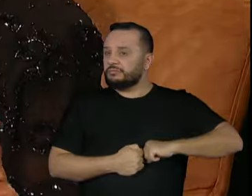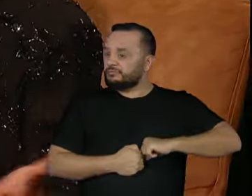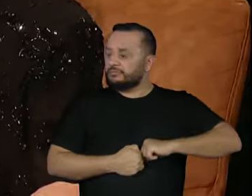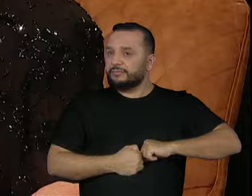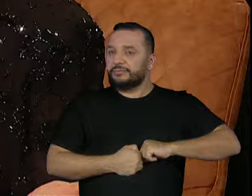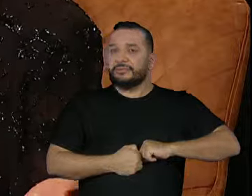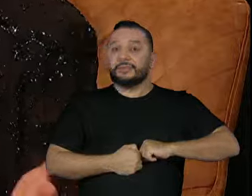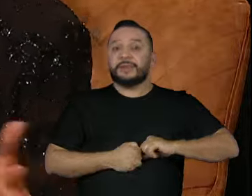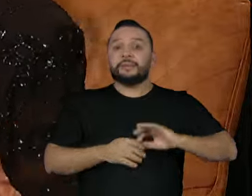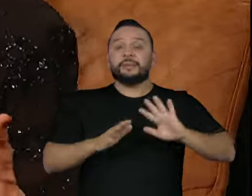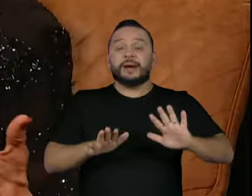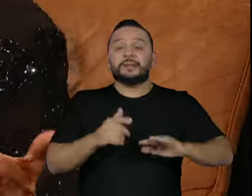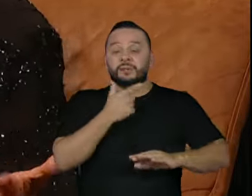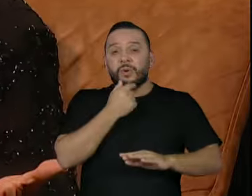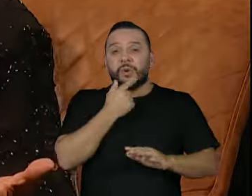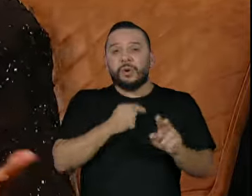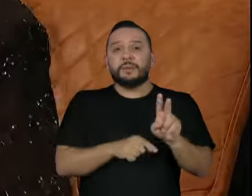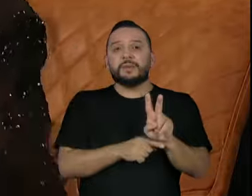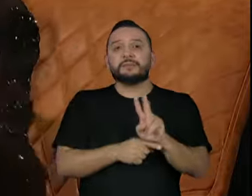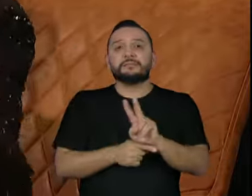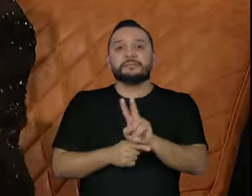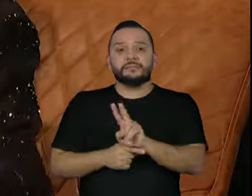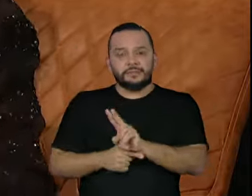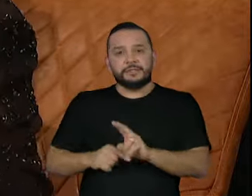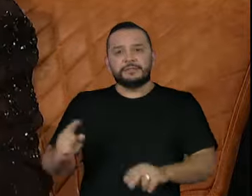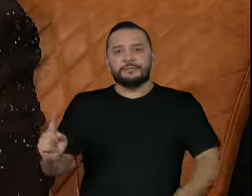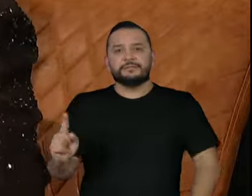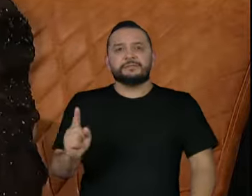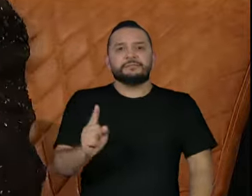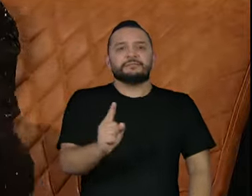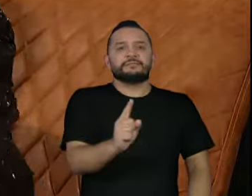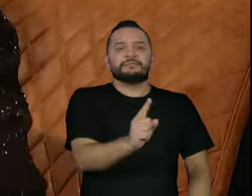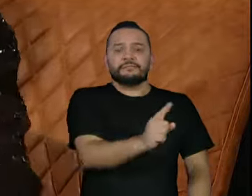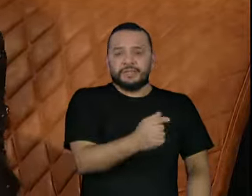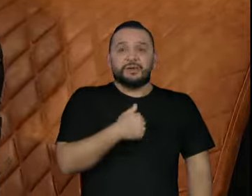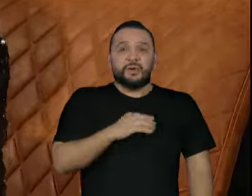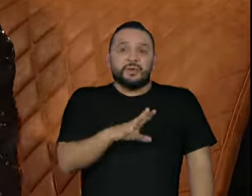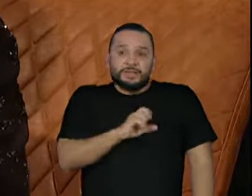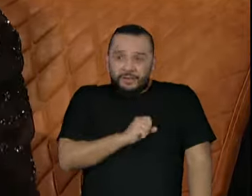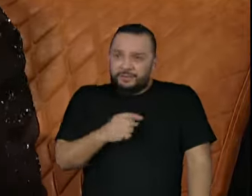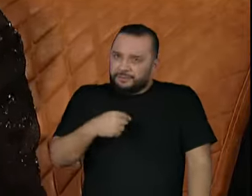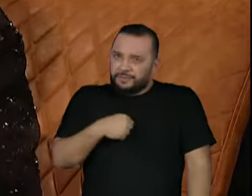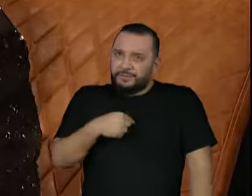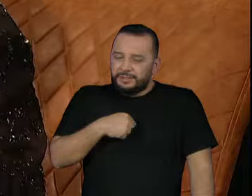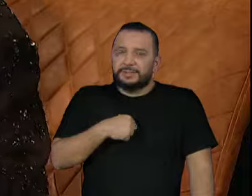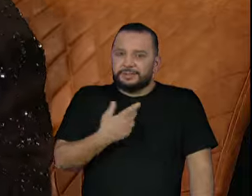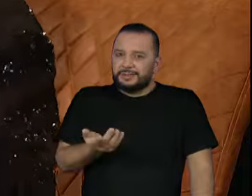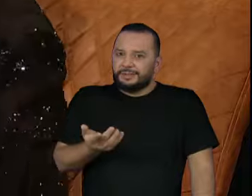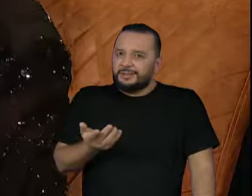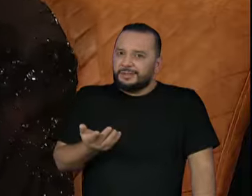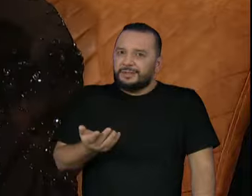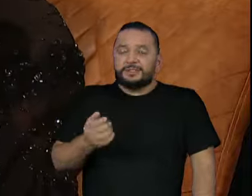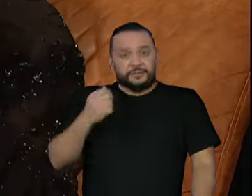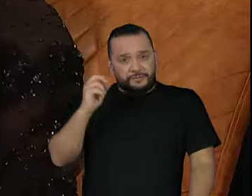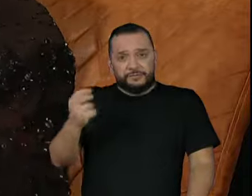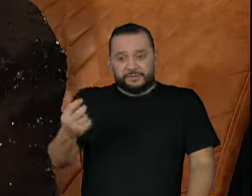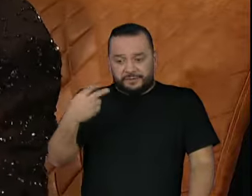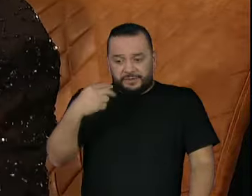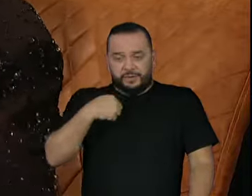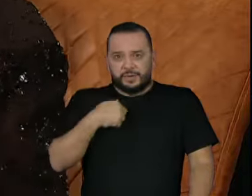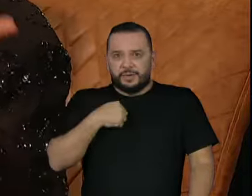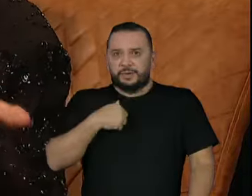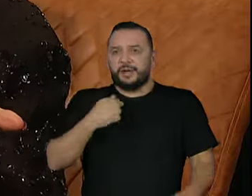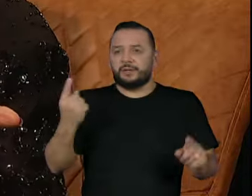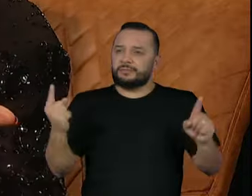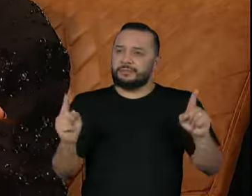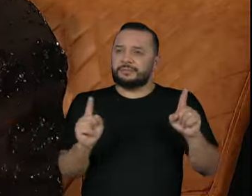me adorava, ele já tinha visto os programas infantis, ele já tinha me assistido, que é claro que eu convidei. Então, quando eu saía, a gente